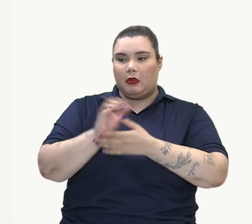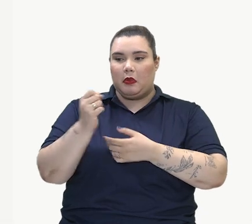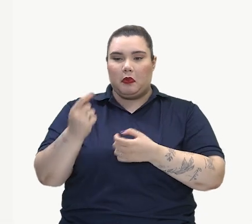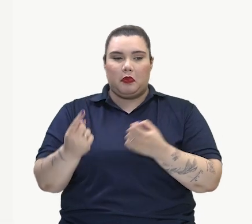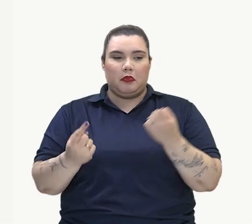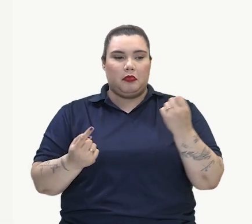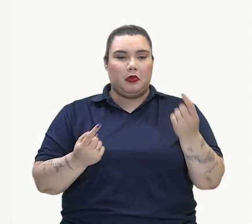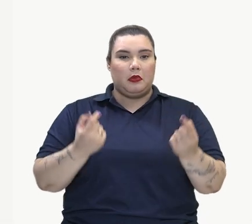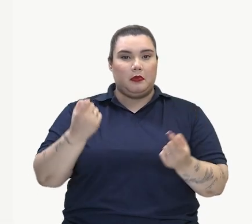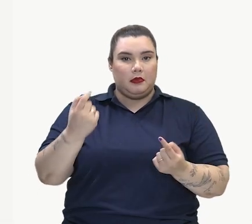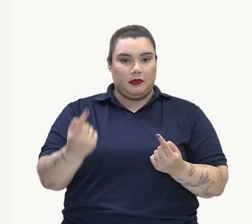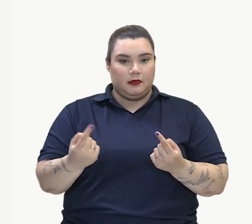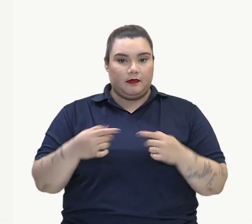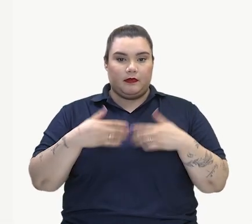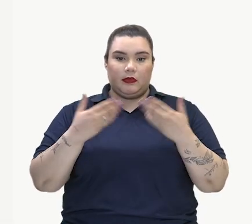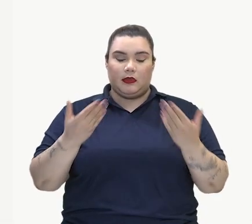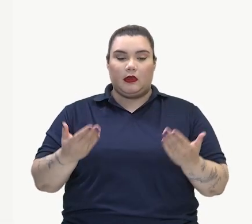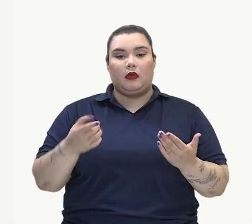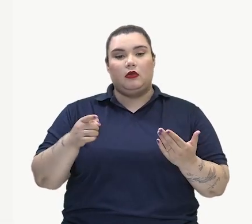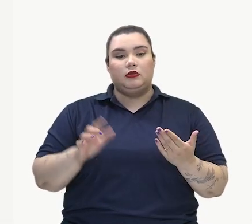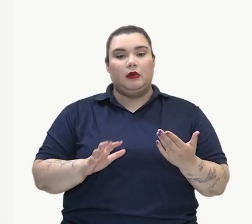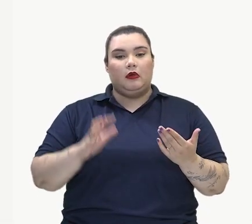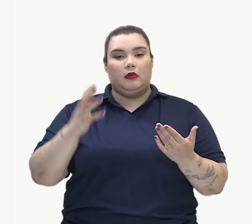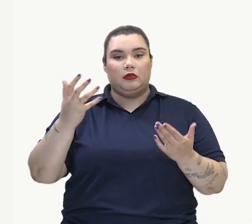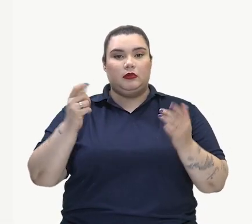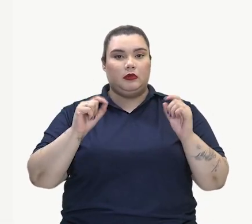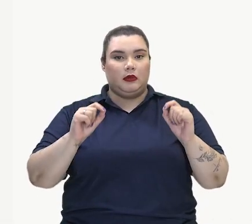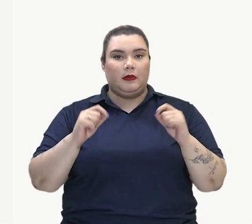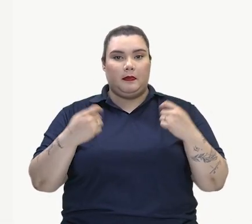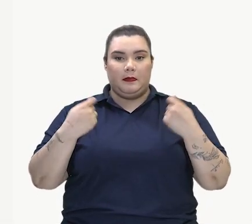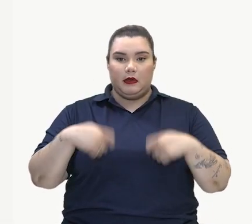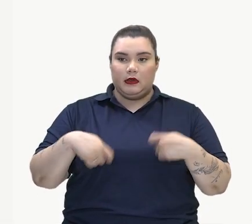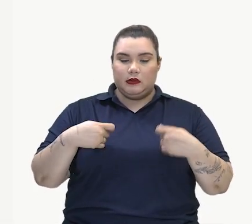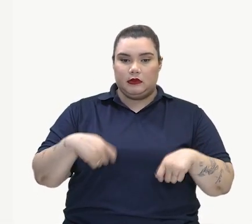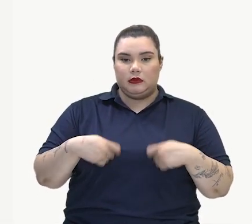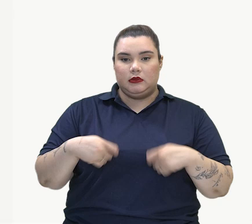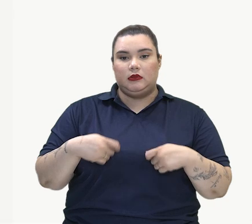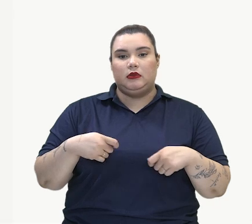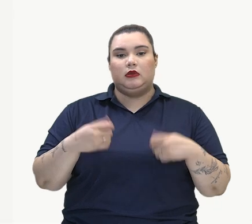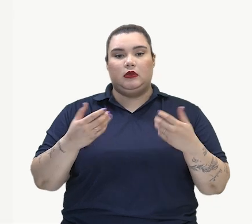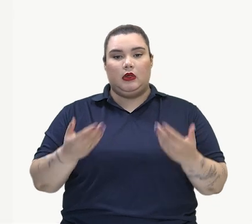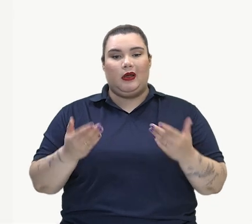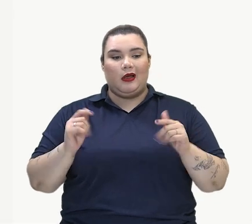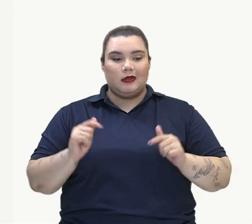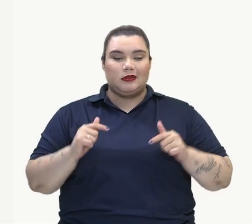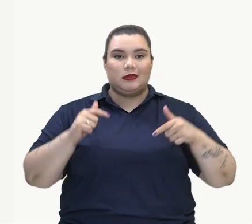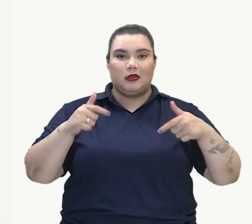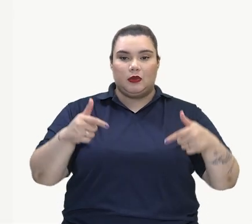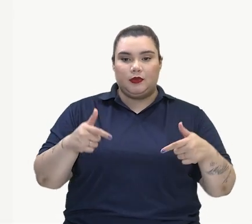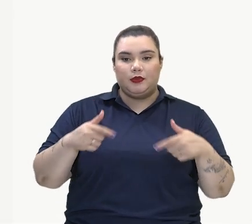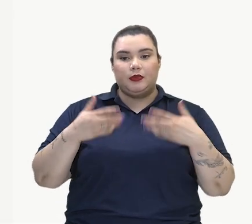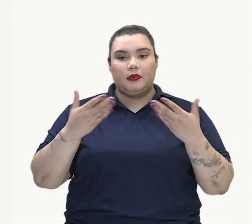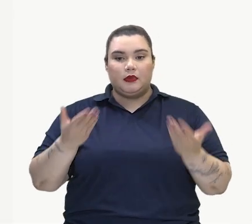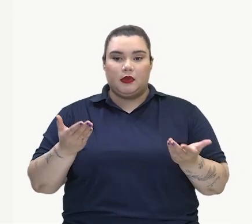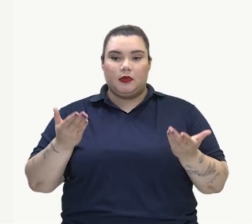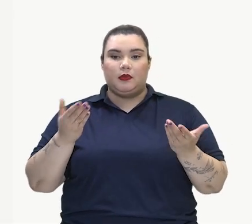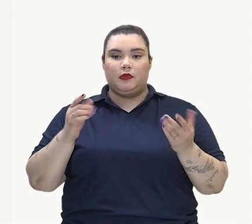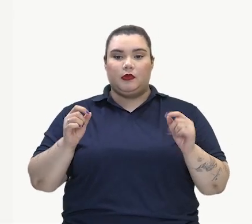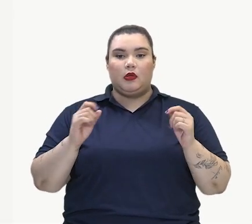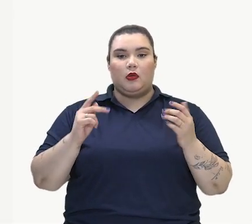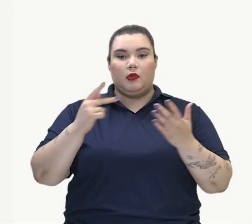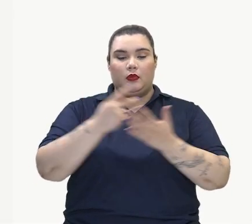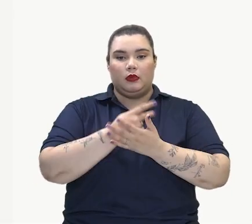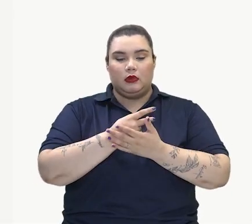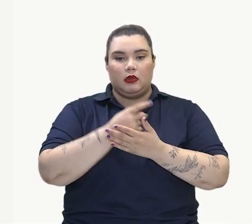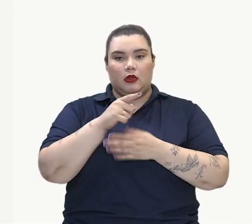E isso faz com que seja necessário, então, ter uma intervenção. E acaba sendo, então, desmatamento especulativo